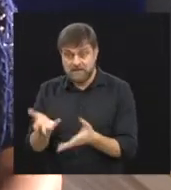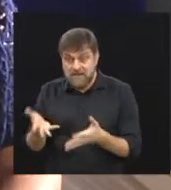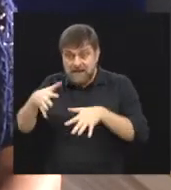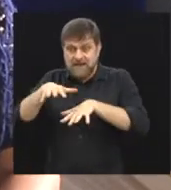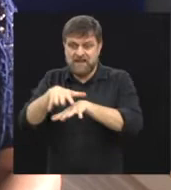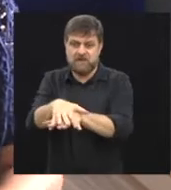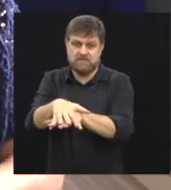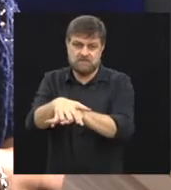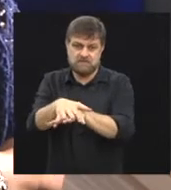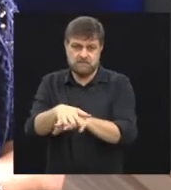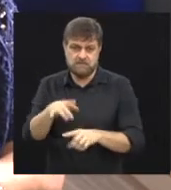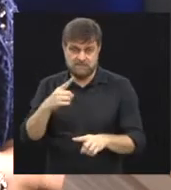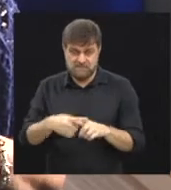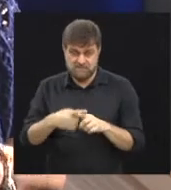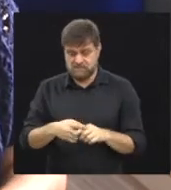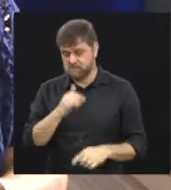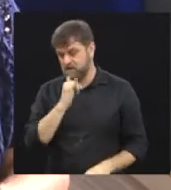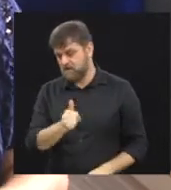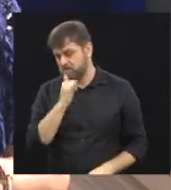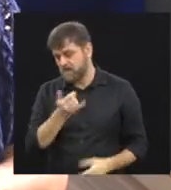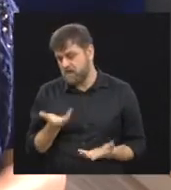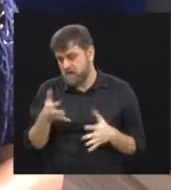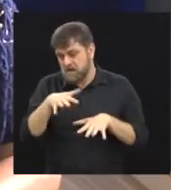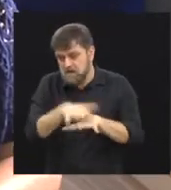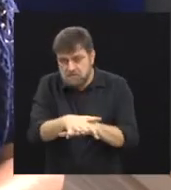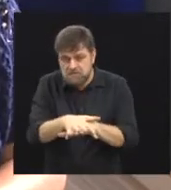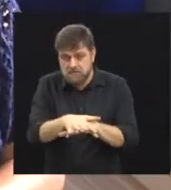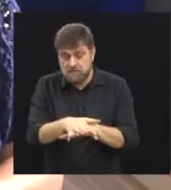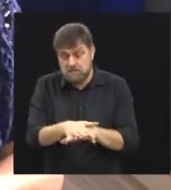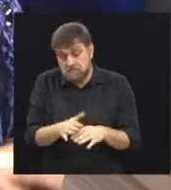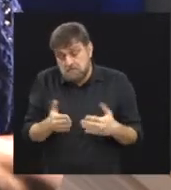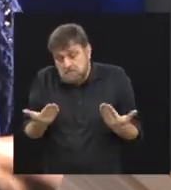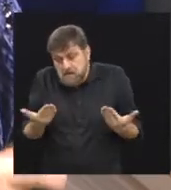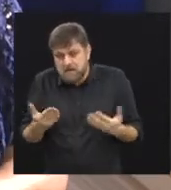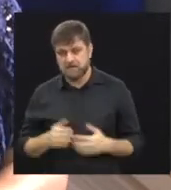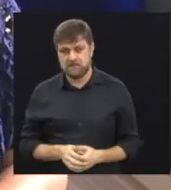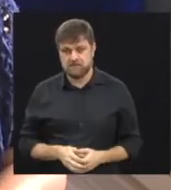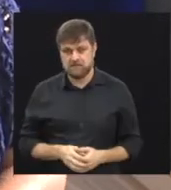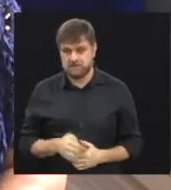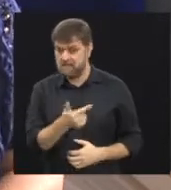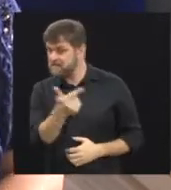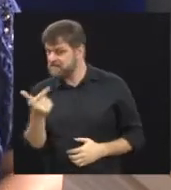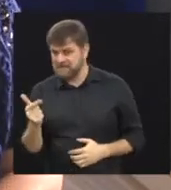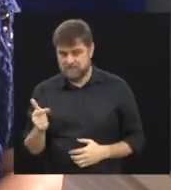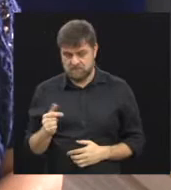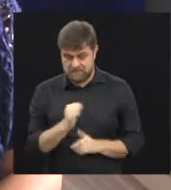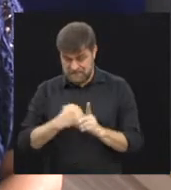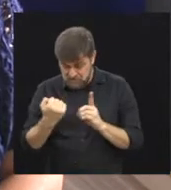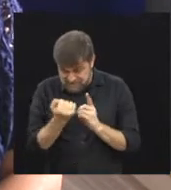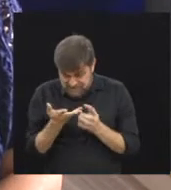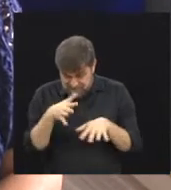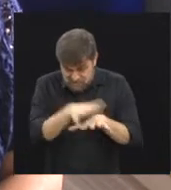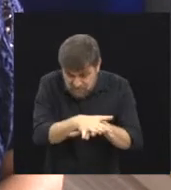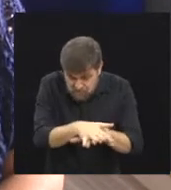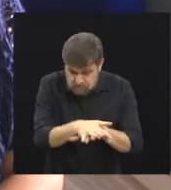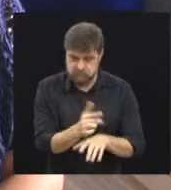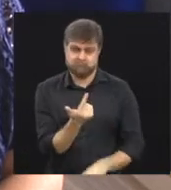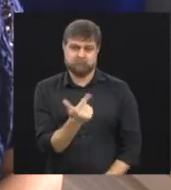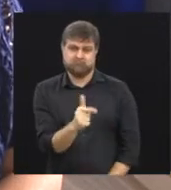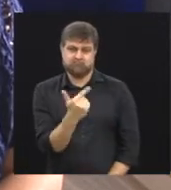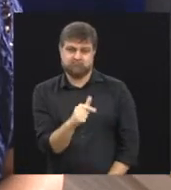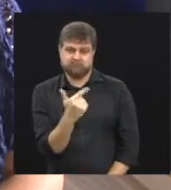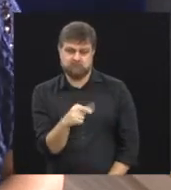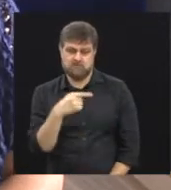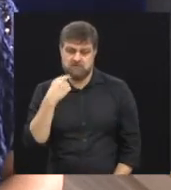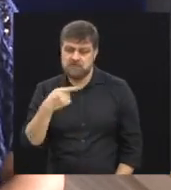inclusão social. Porque se fala muito em inclusão social, só que não existe essa total